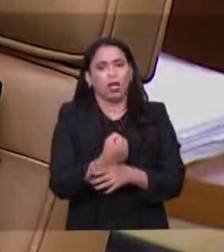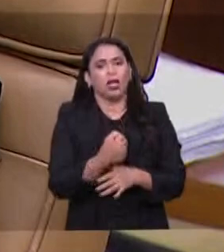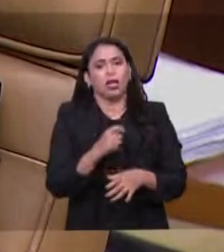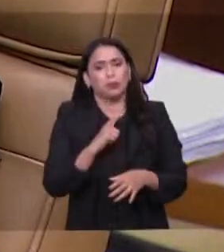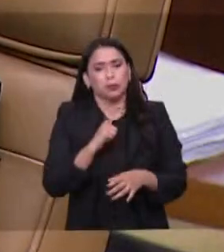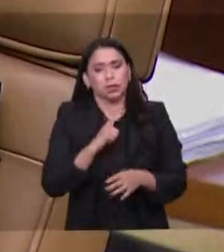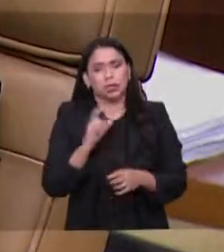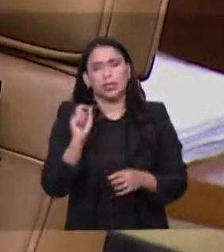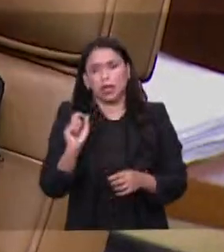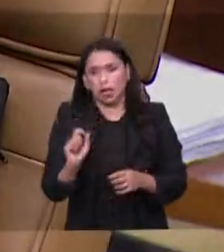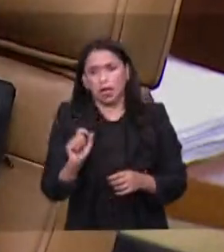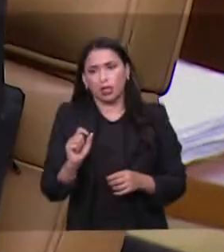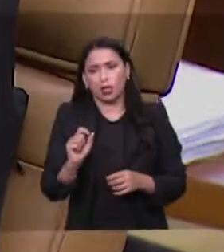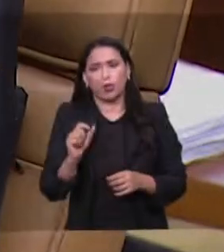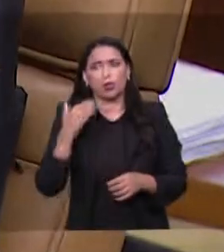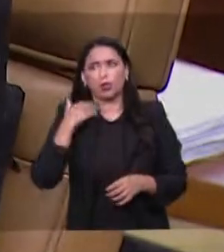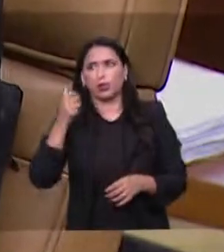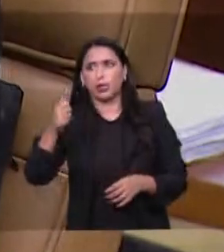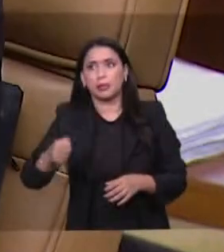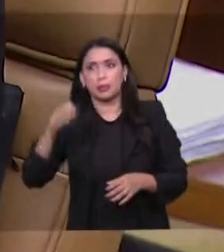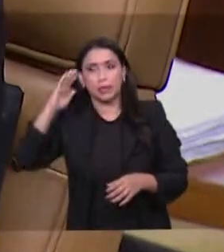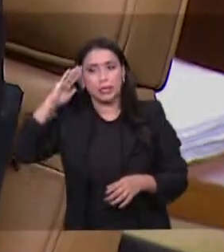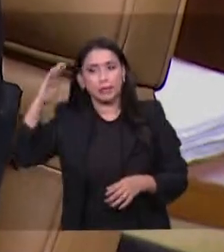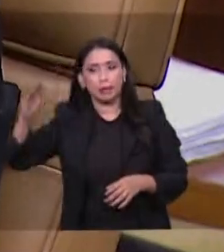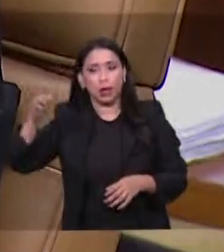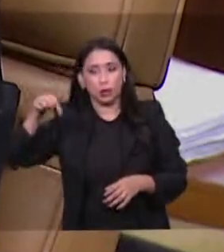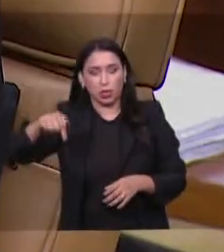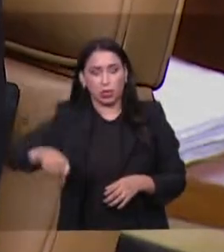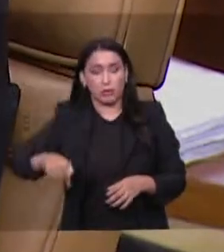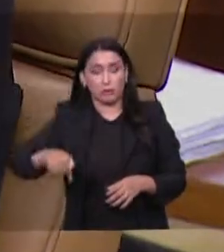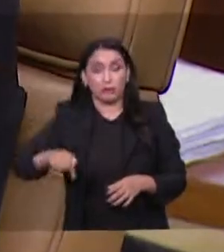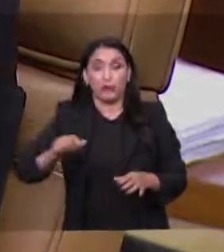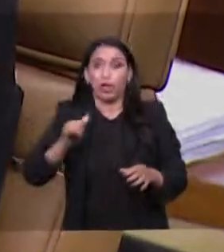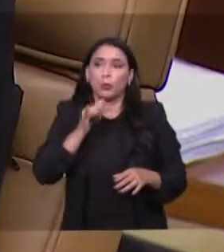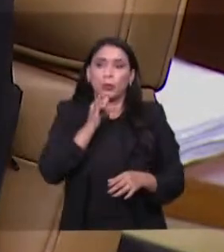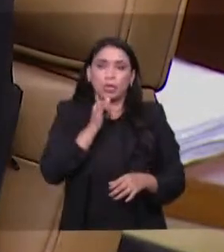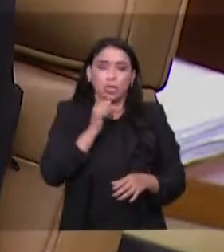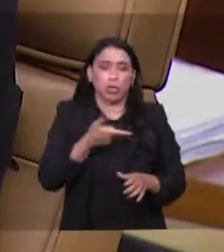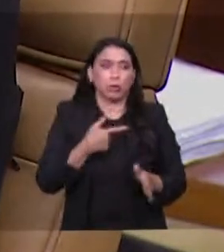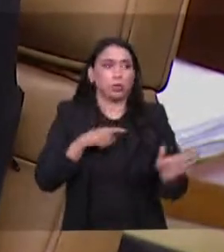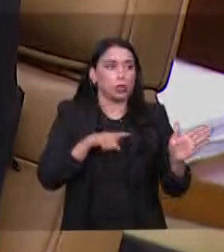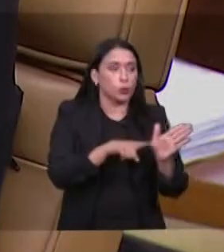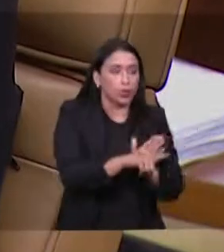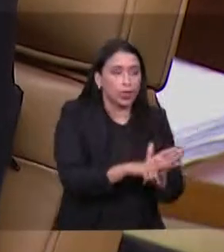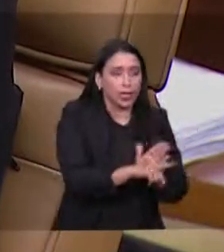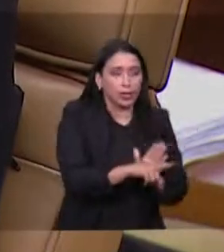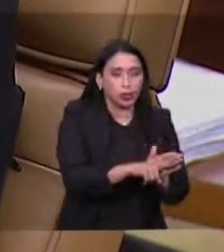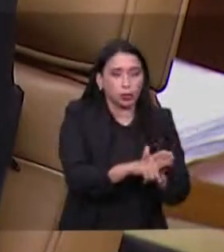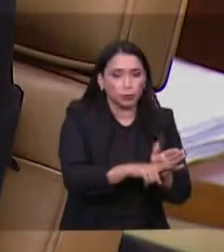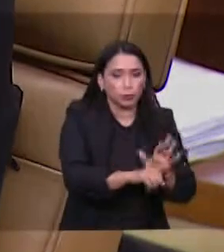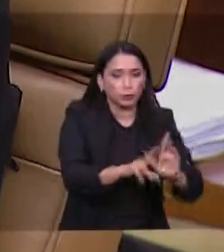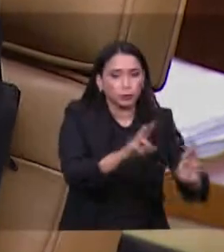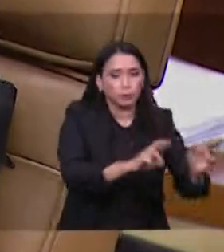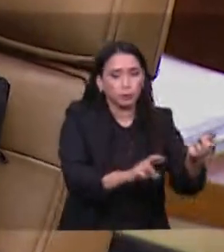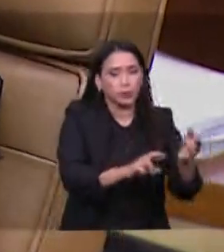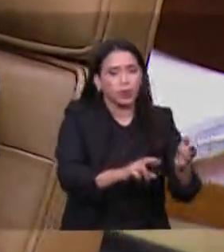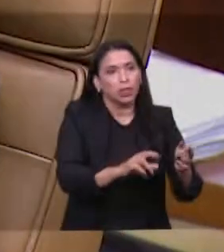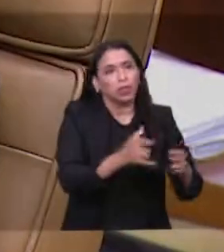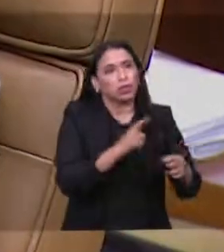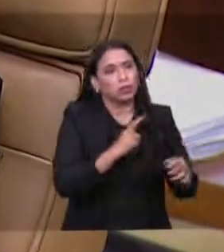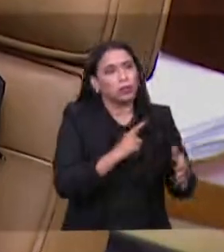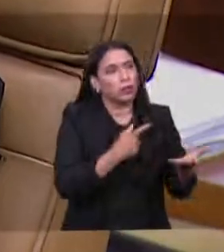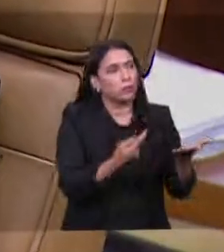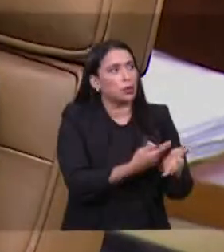da causa principal. Por exemplo, se a jurisprudência do Supremo diz que o inquérito, alguma invalidade do